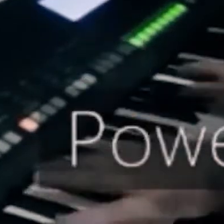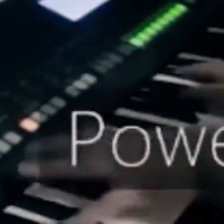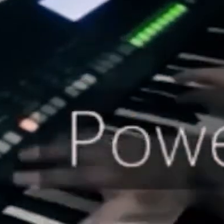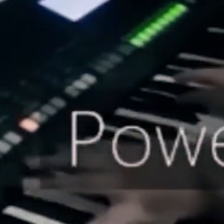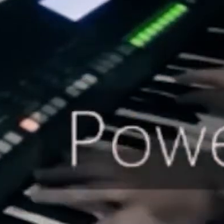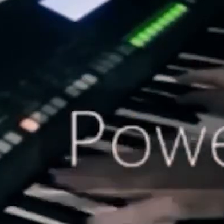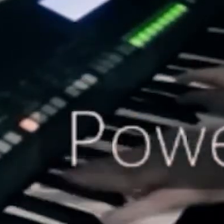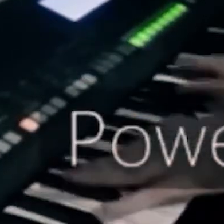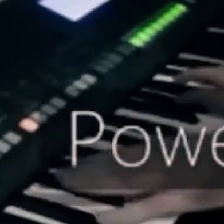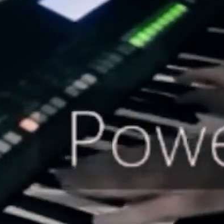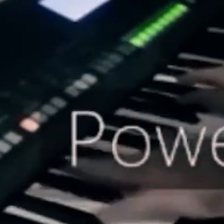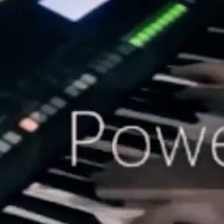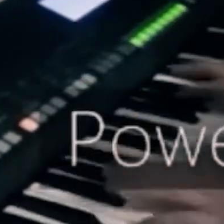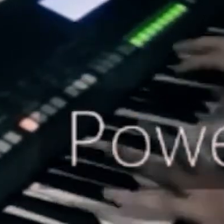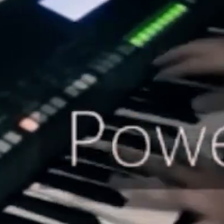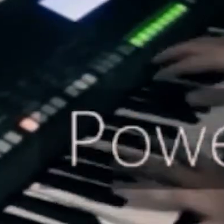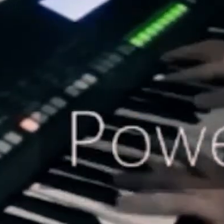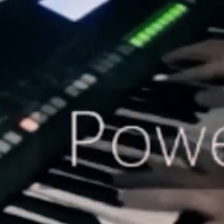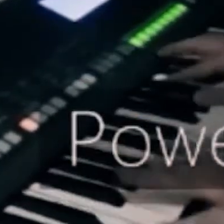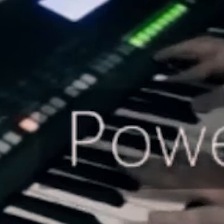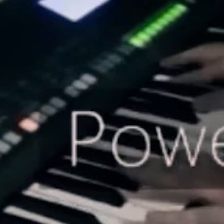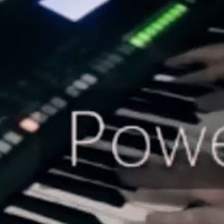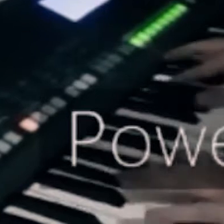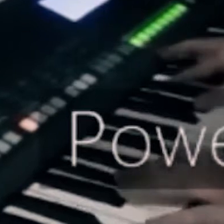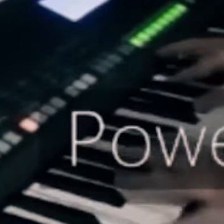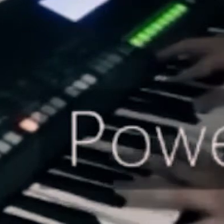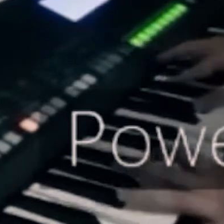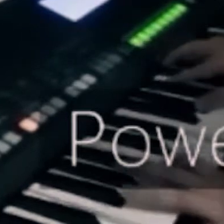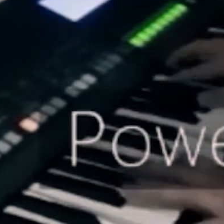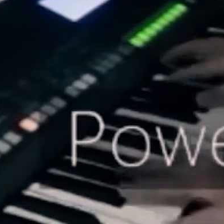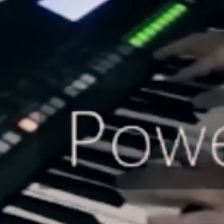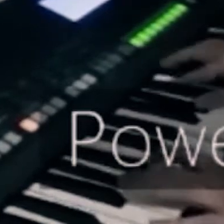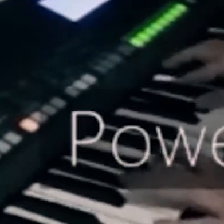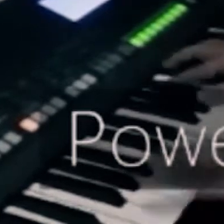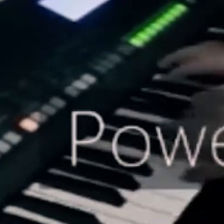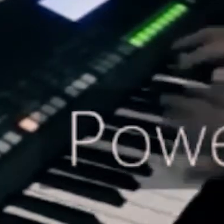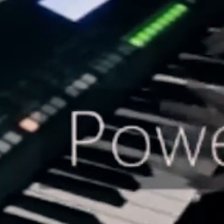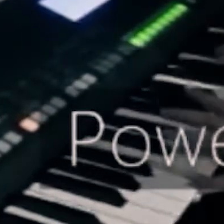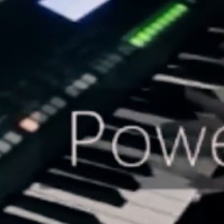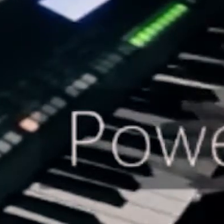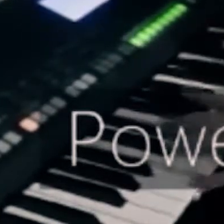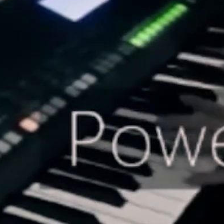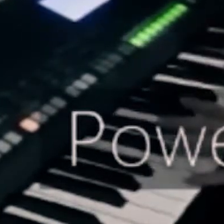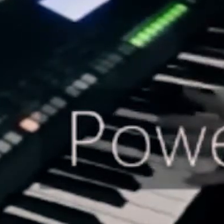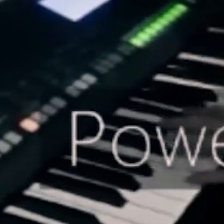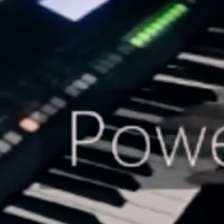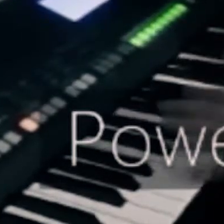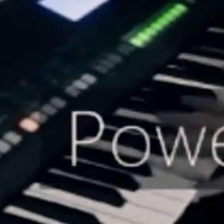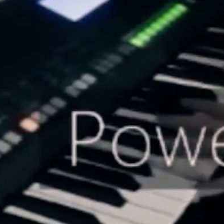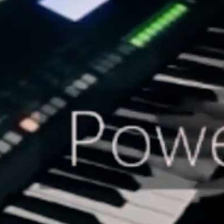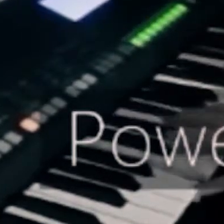música Stay, de Lucas Pontes, em preto e branco. A tela se divide em janelas, com Lucas tocando violão e teclado. Lucas é branco, tem